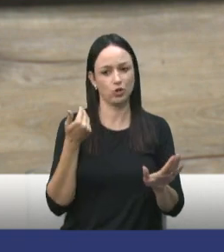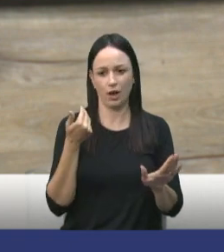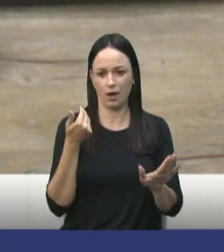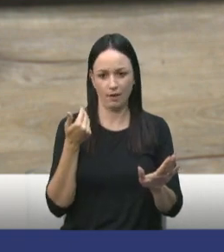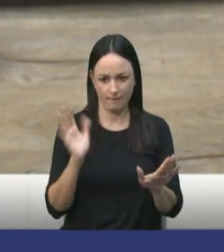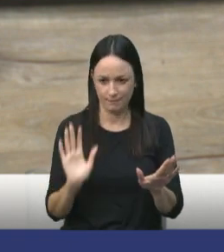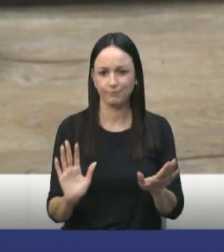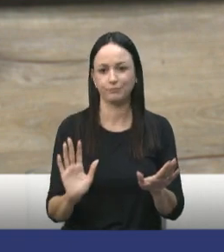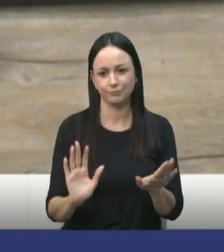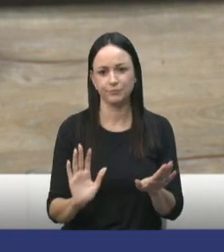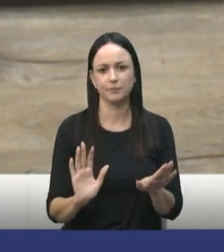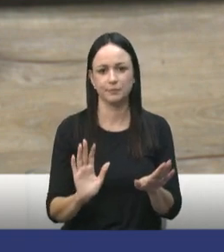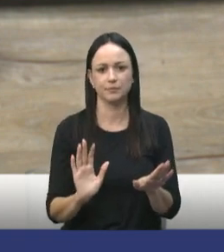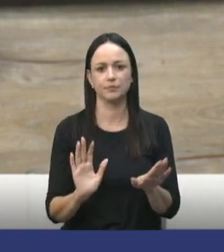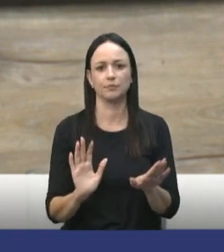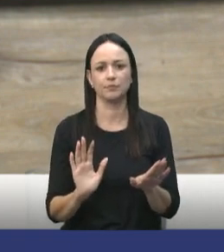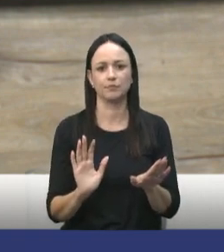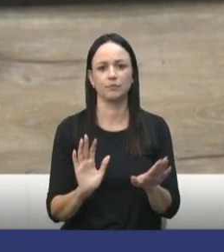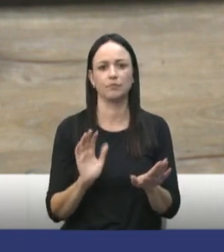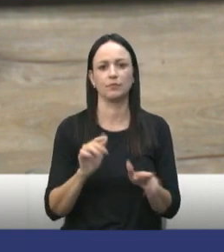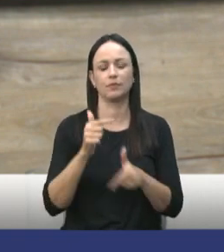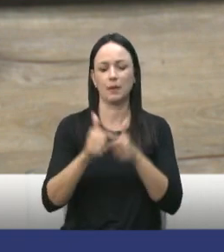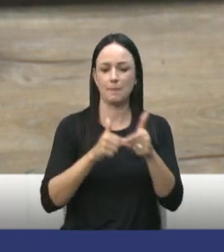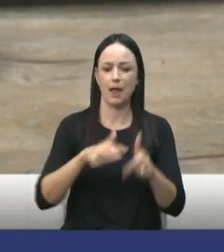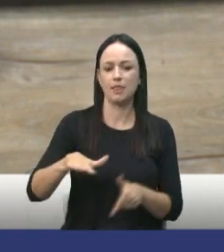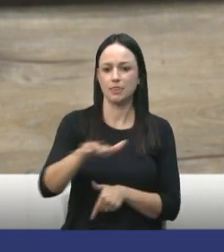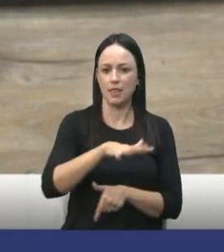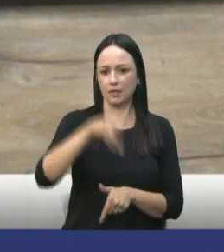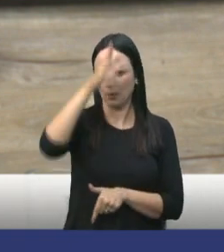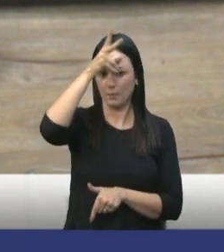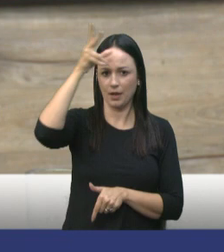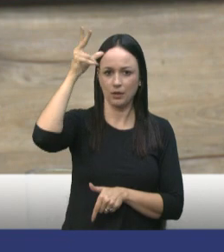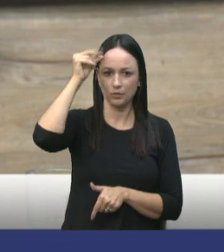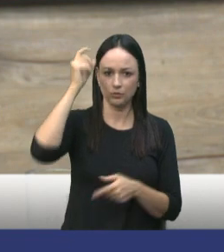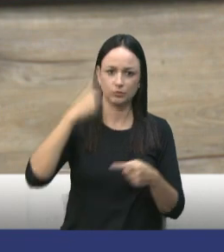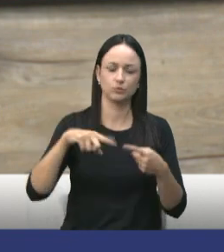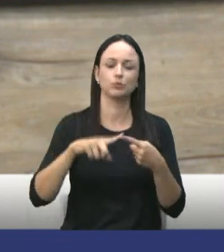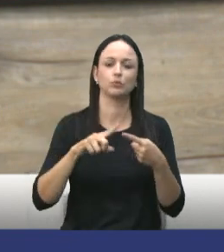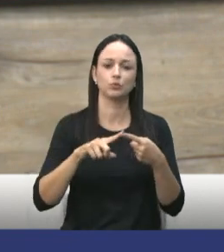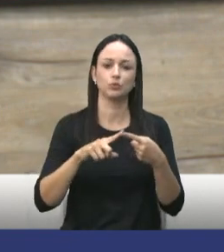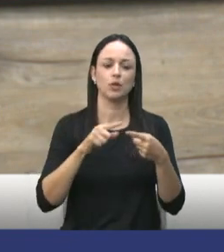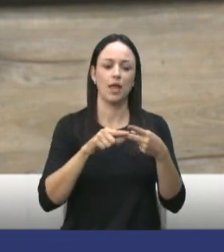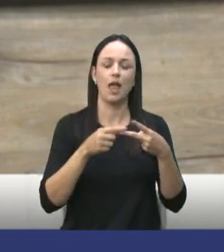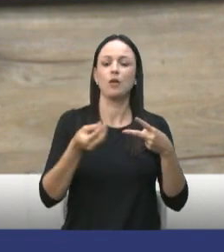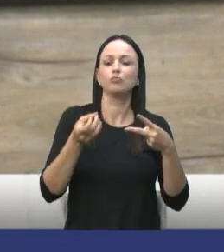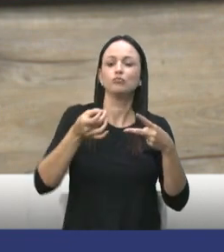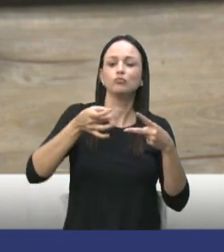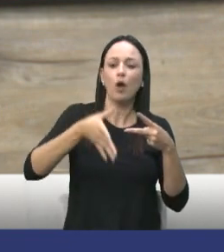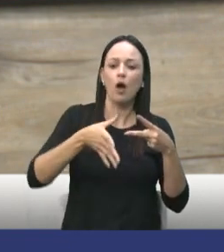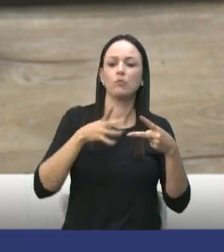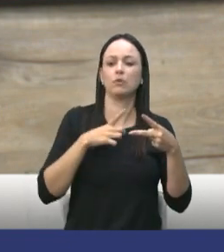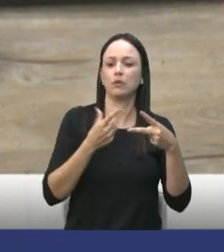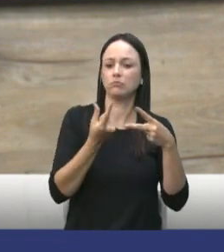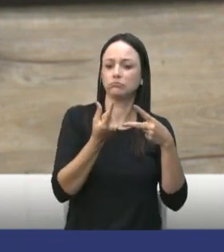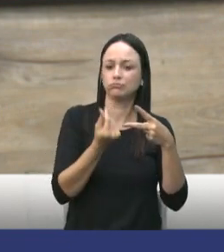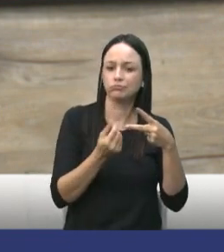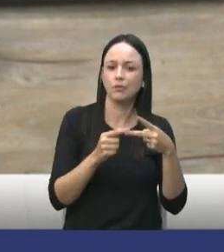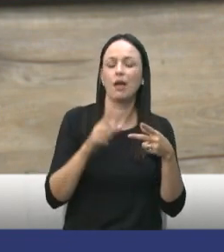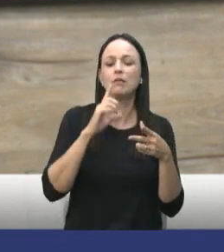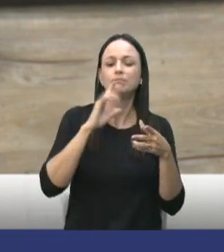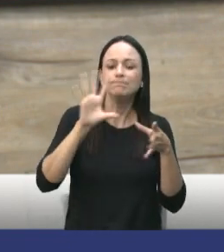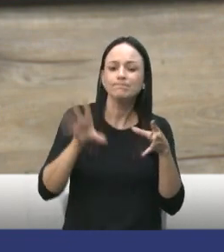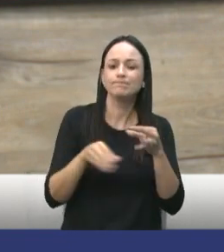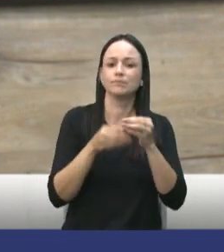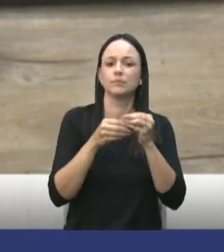natural do fluxo da prefeitura, e depois o saldo a gente vai então incrementar com aquilo que é